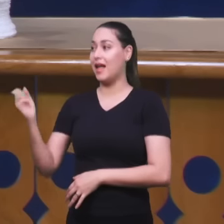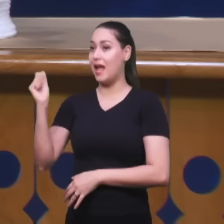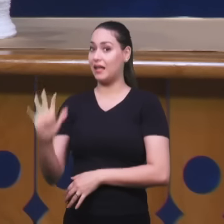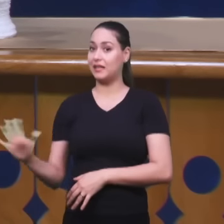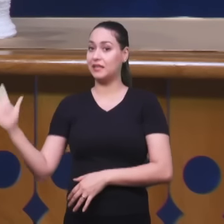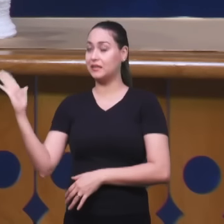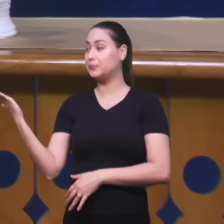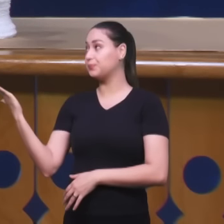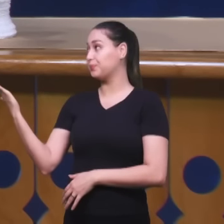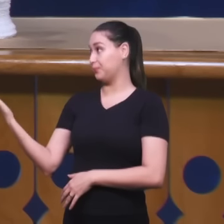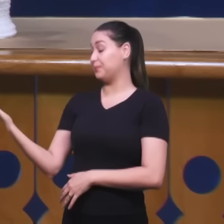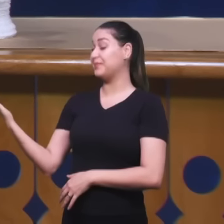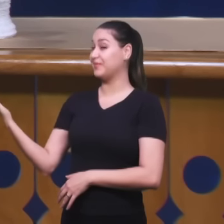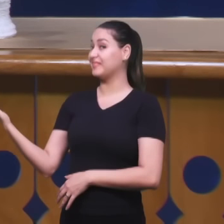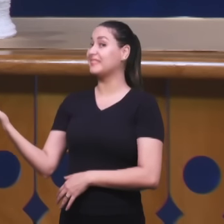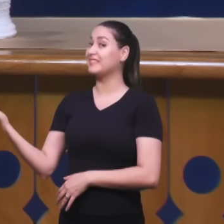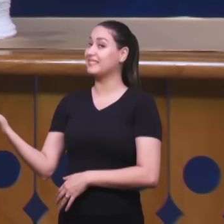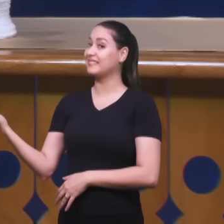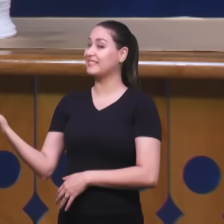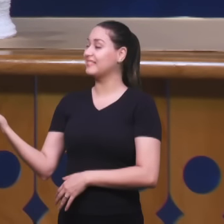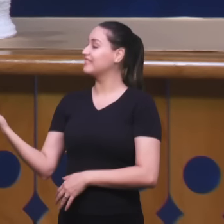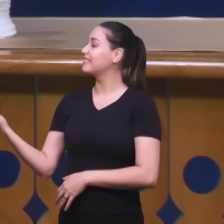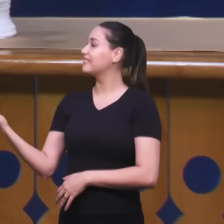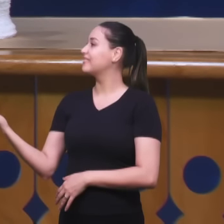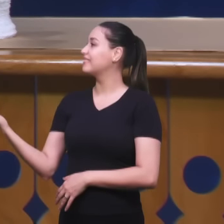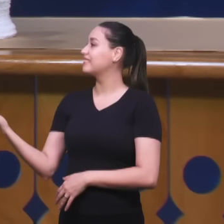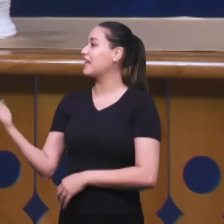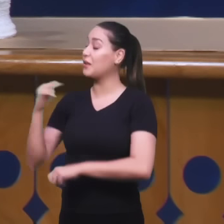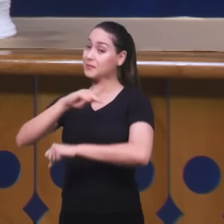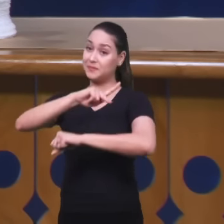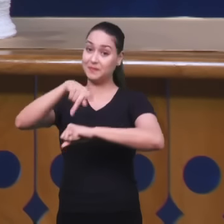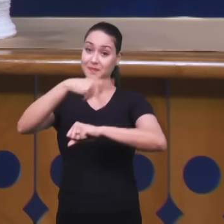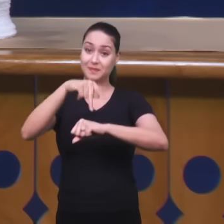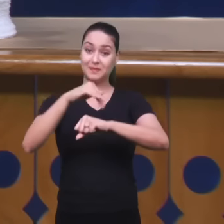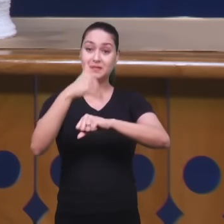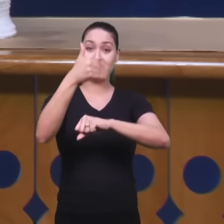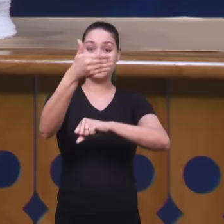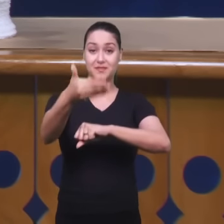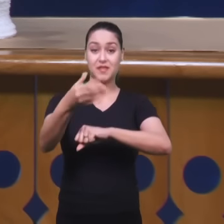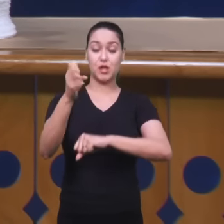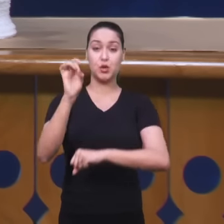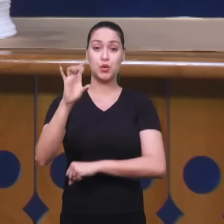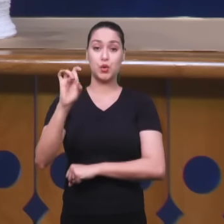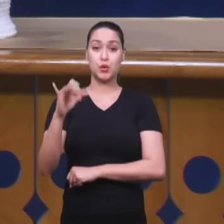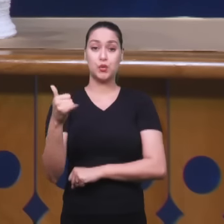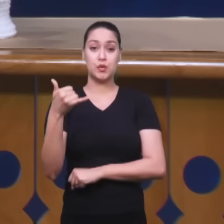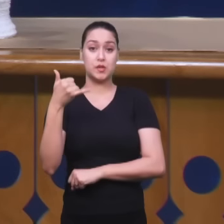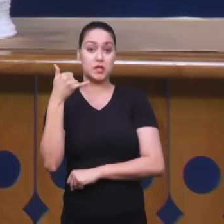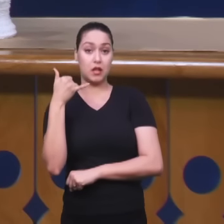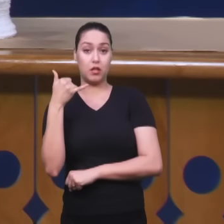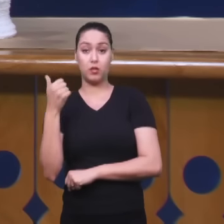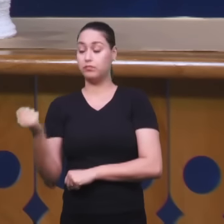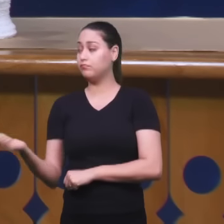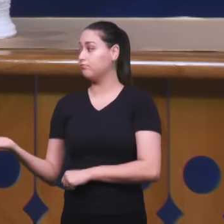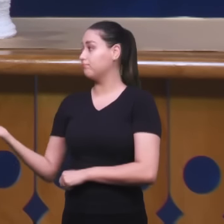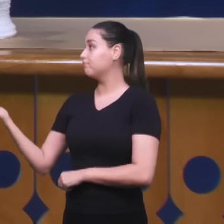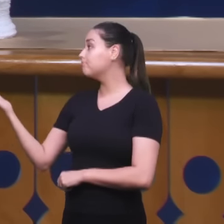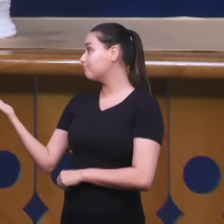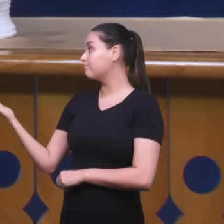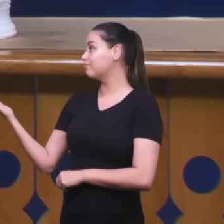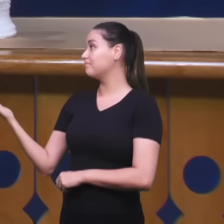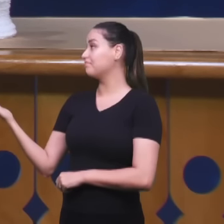o QR Code Para atendimento Aqueles que estão no exterior Basta apontar A câmera do seu